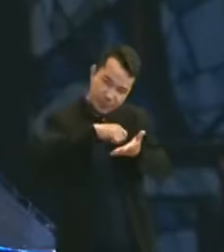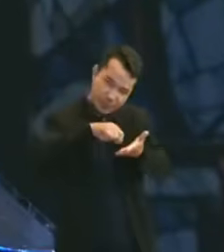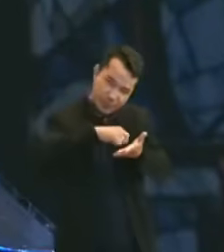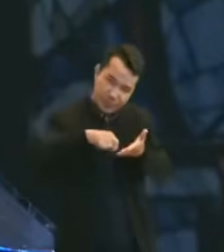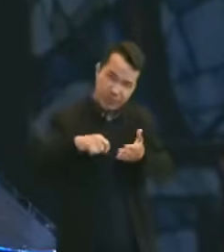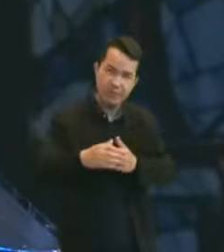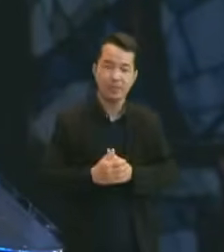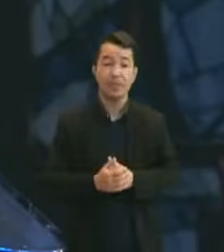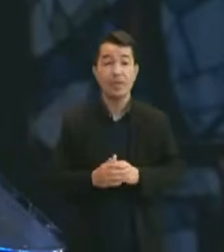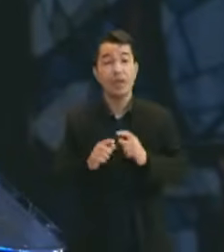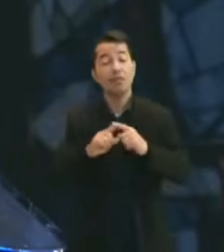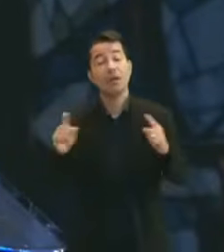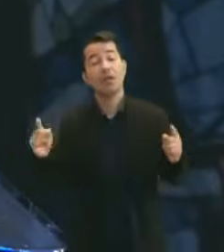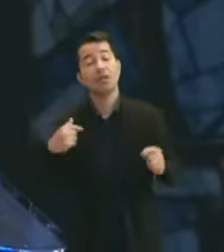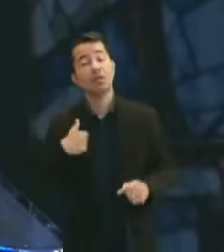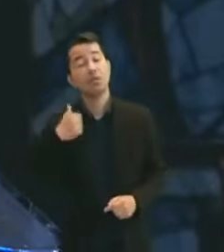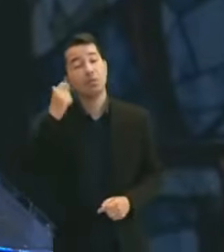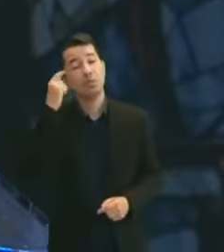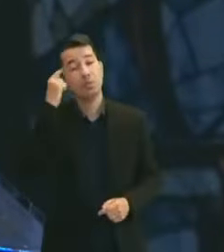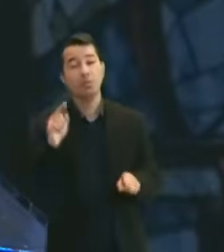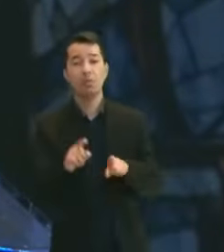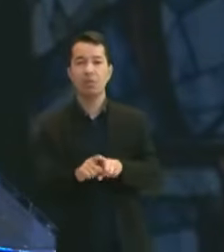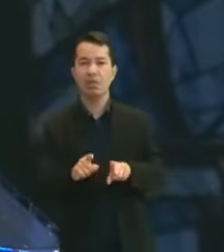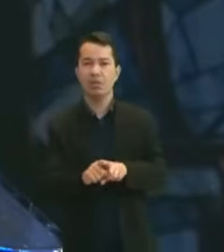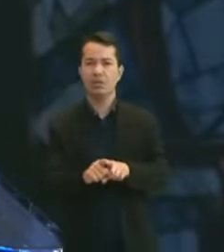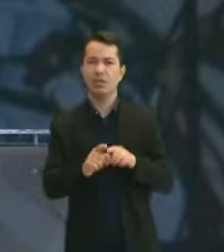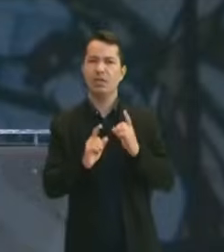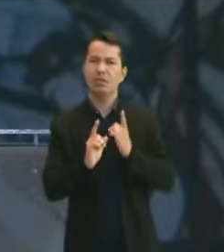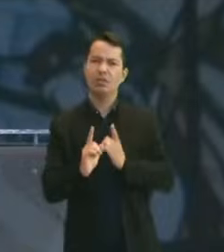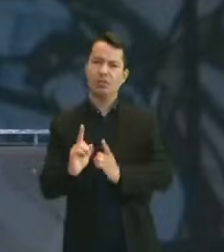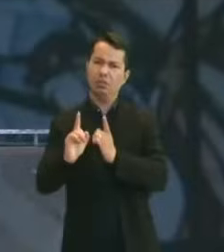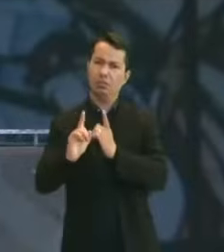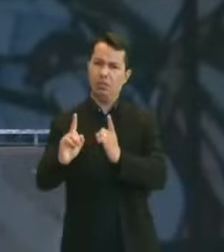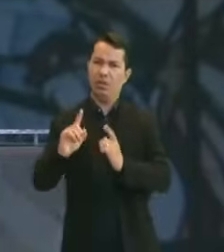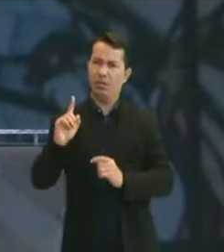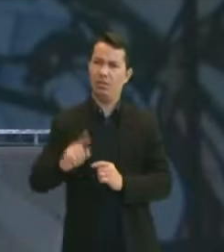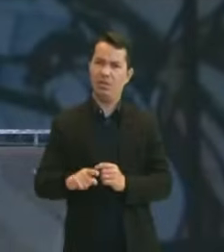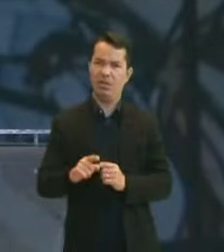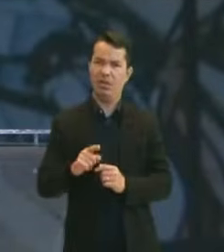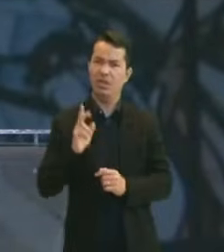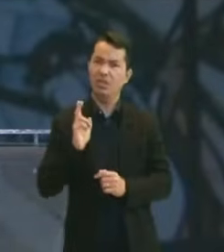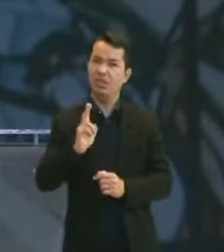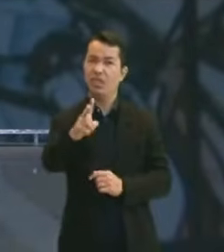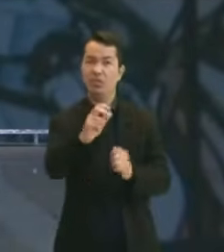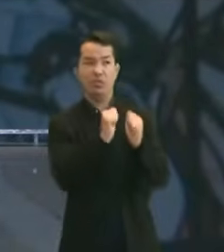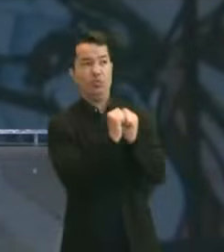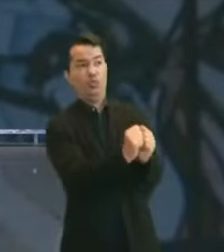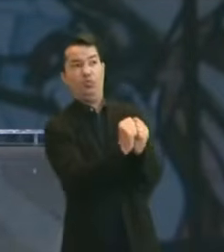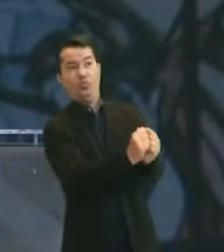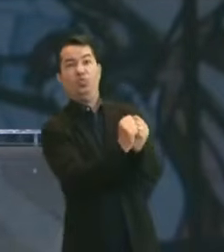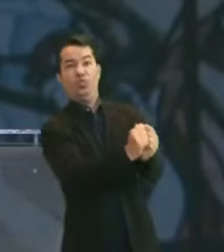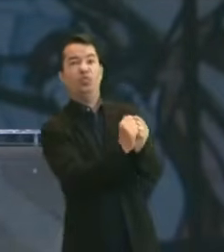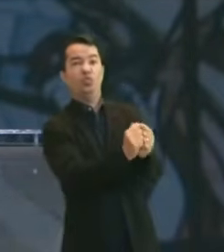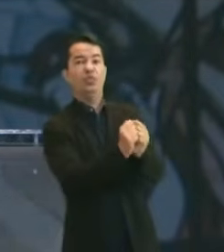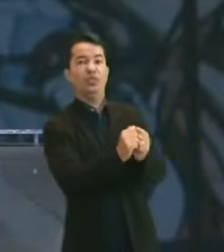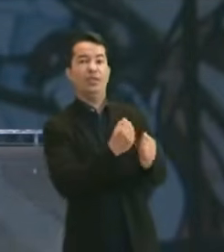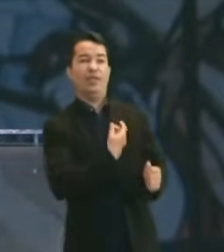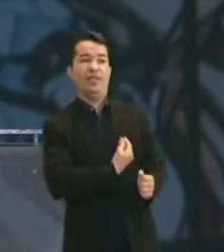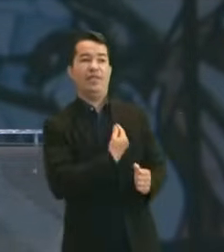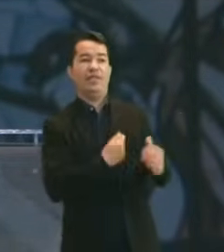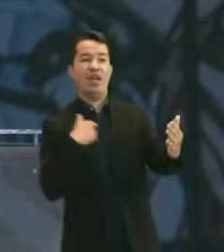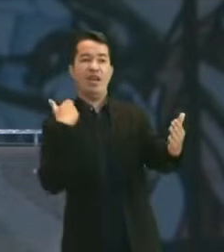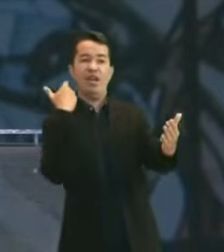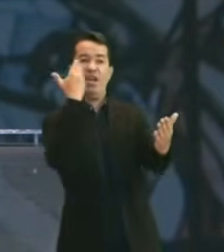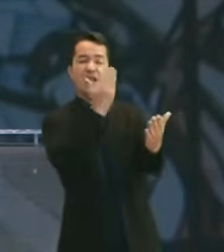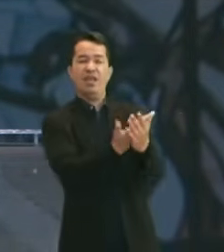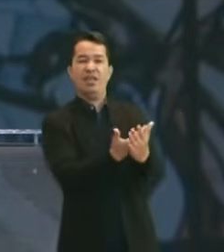ele não é algo que precisa ser para a vida toda com a mesma pessoa. A única relação que é durante toda a nossa